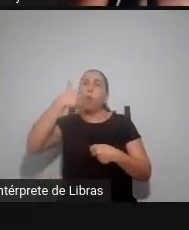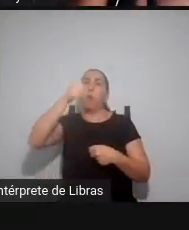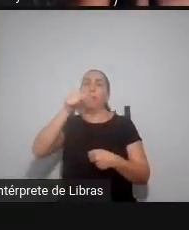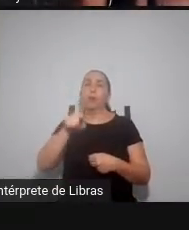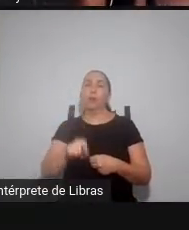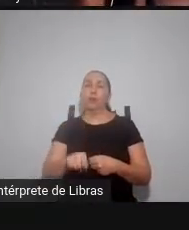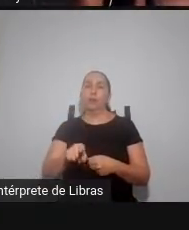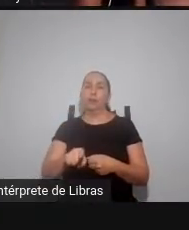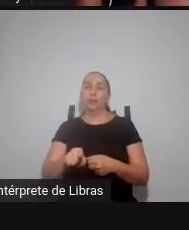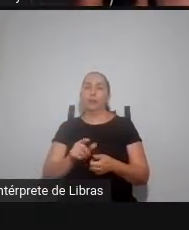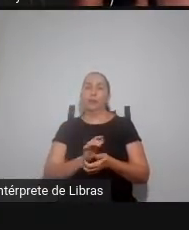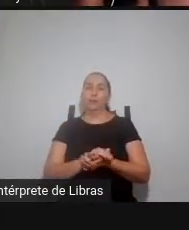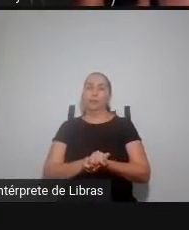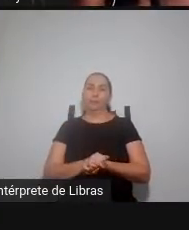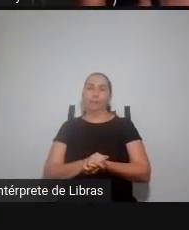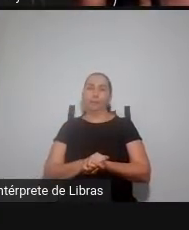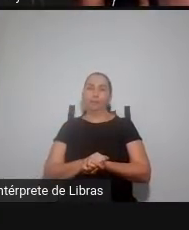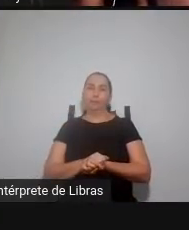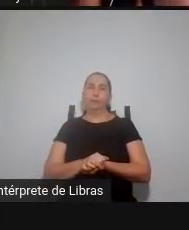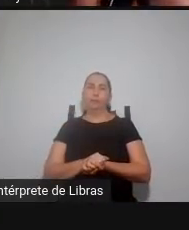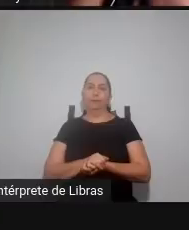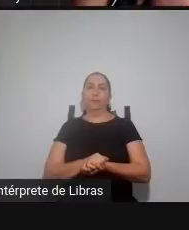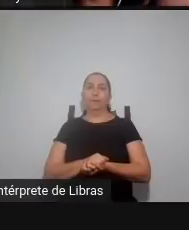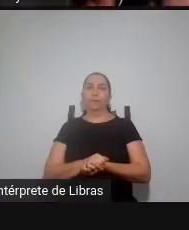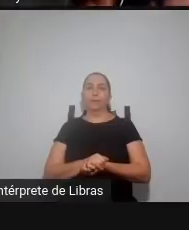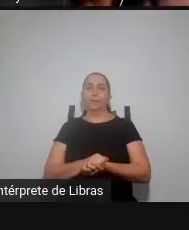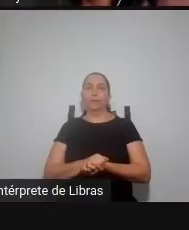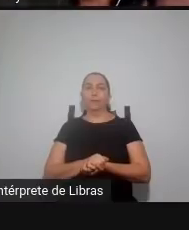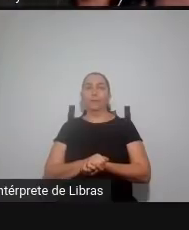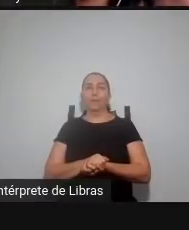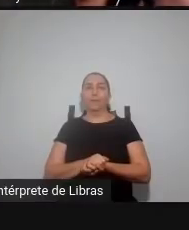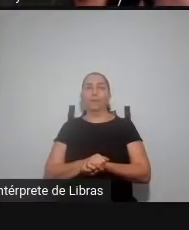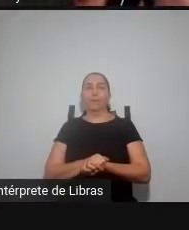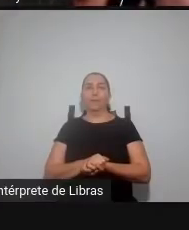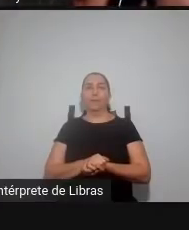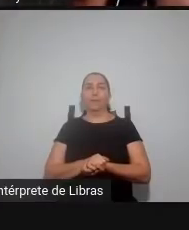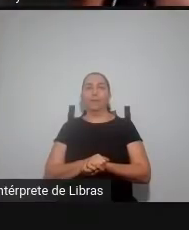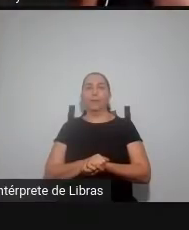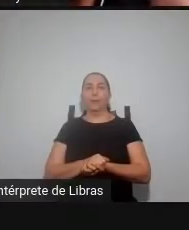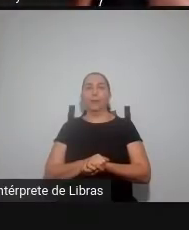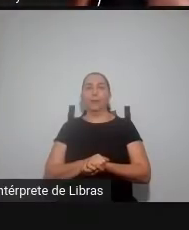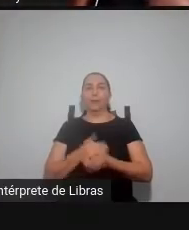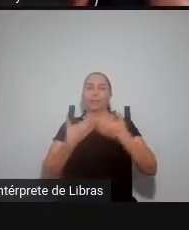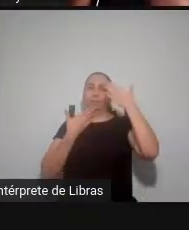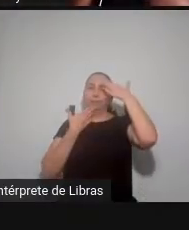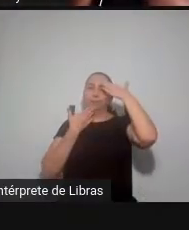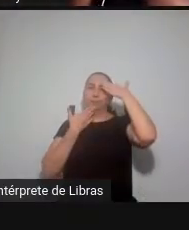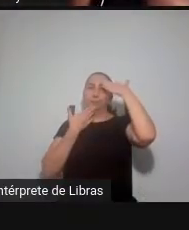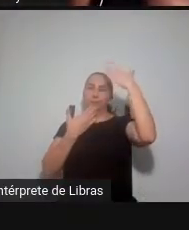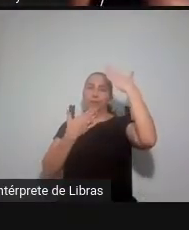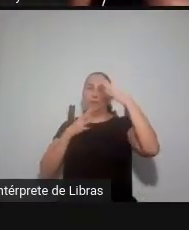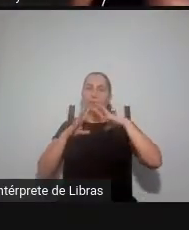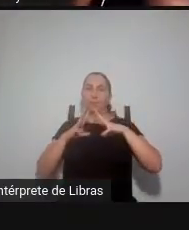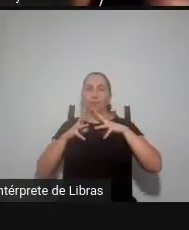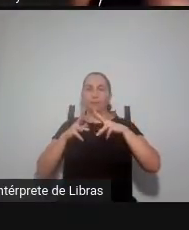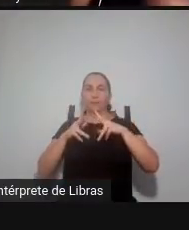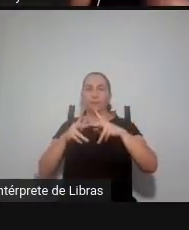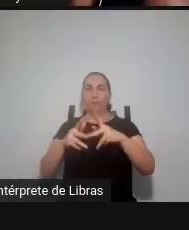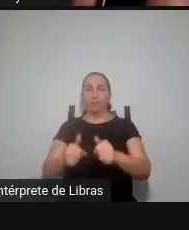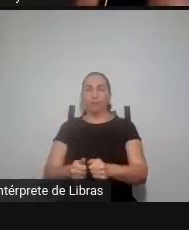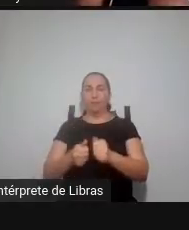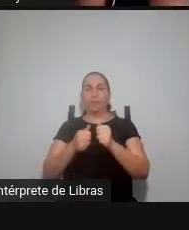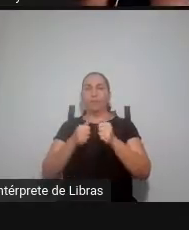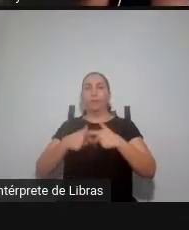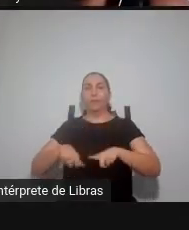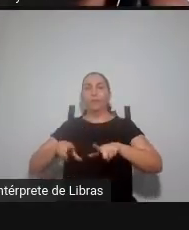né? É isso, minha querida. Então, tá. É, vou agradecer todo mundo, né? Falei que o certificado,